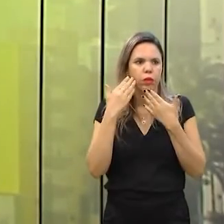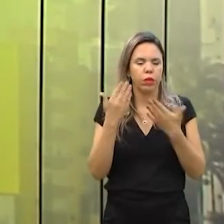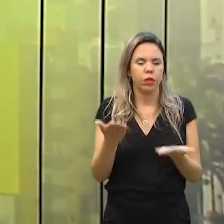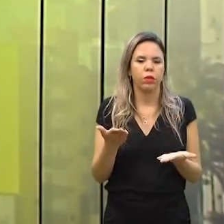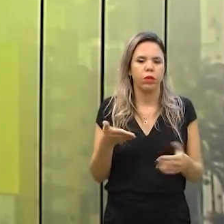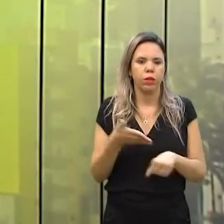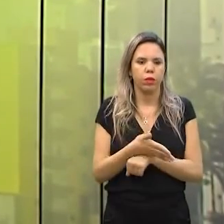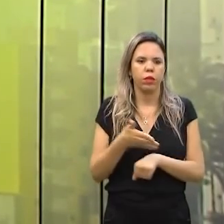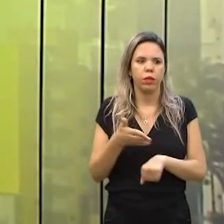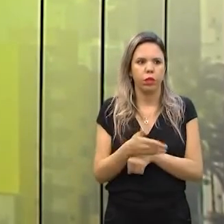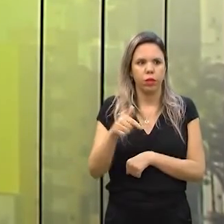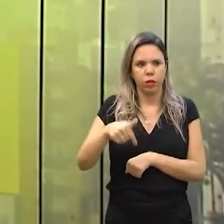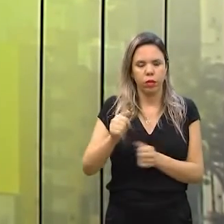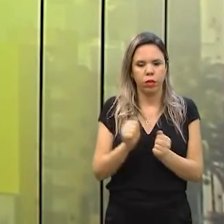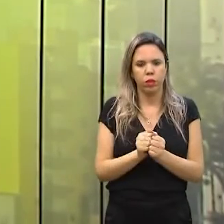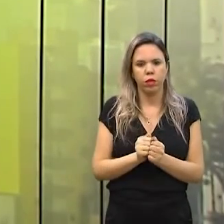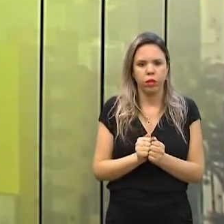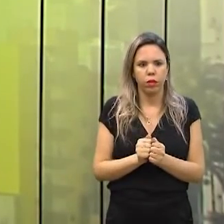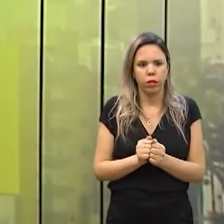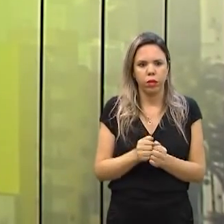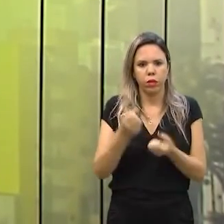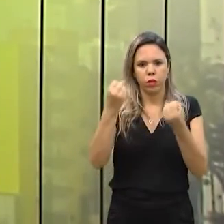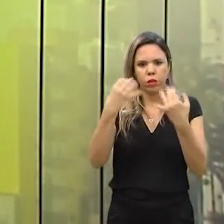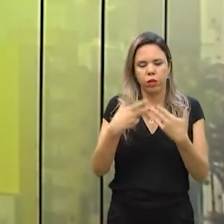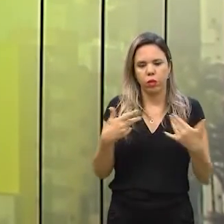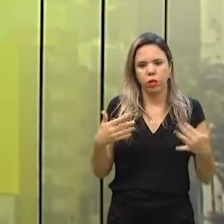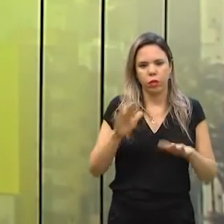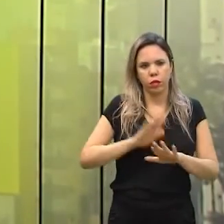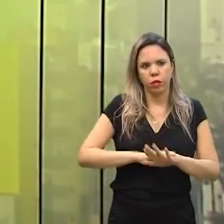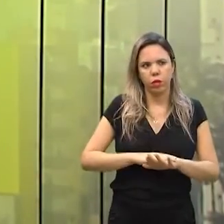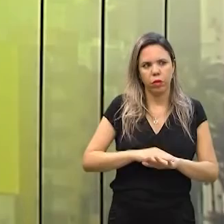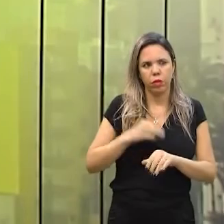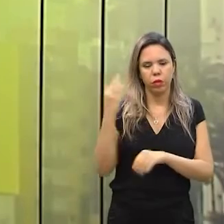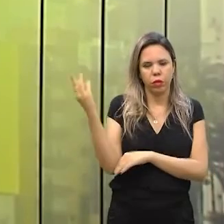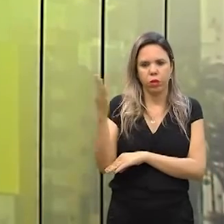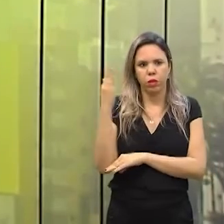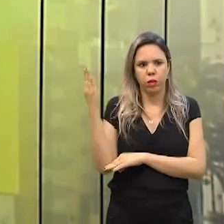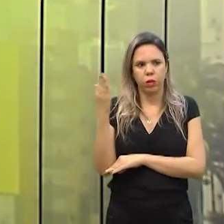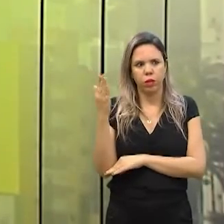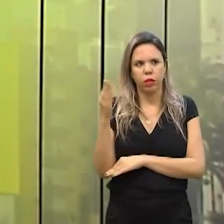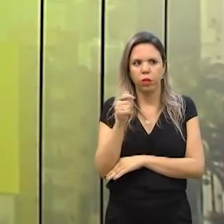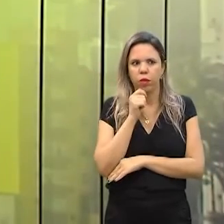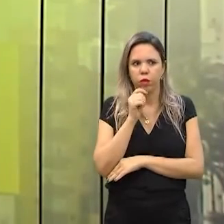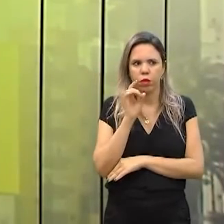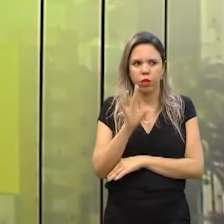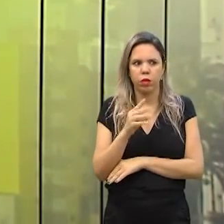sua participação aqui com a gente. Quer contar mais algum bastidor da meteorologia